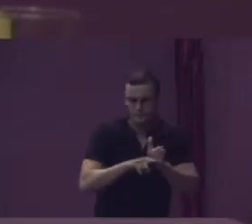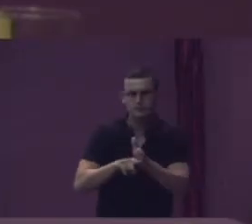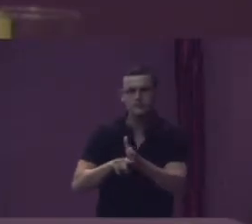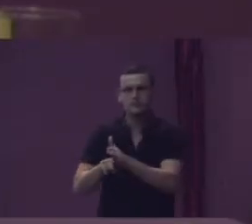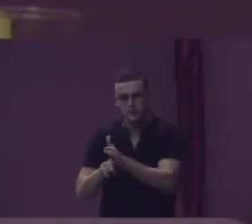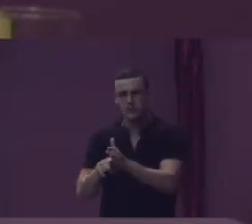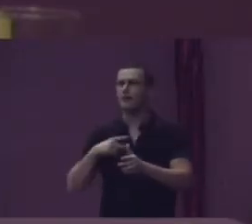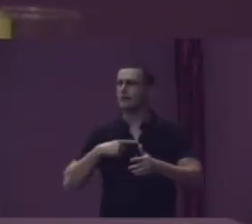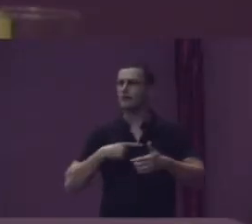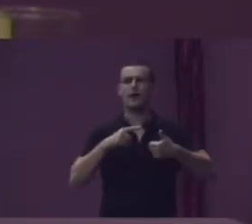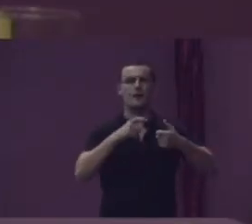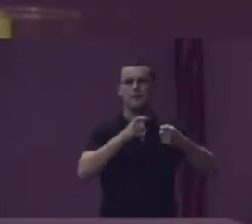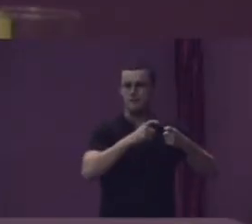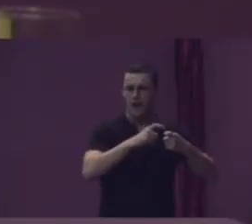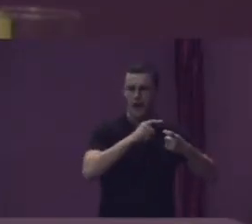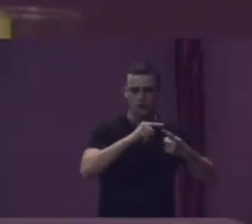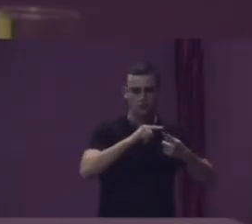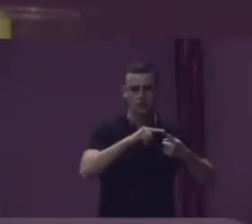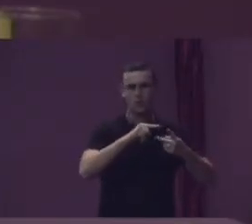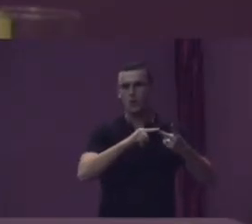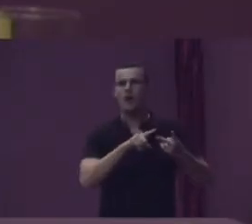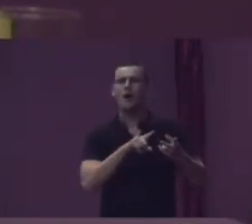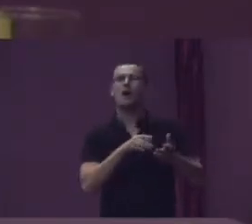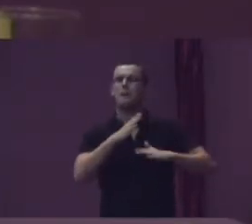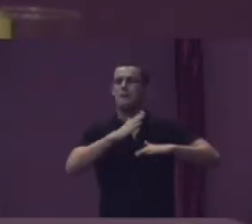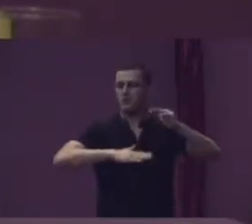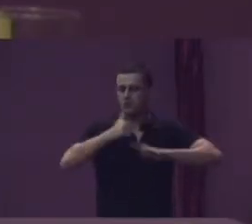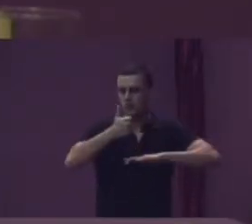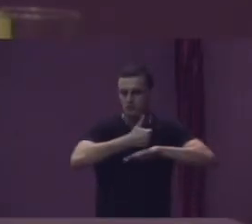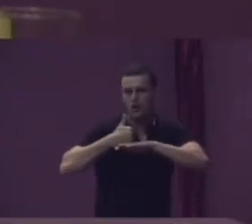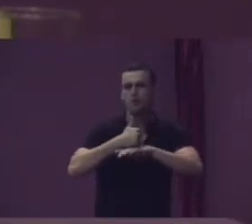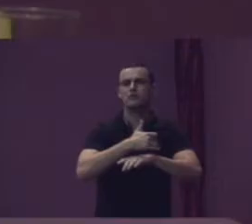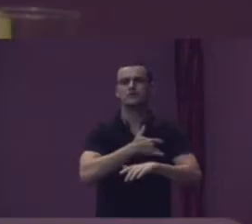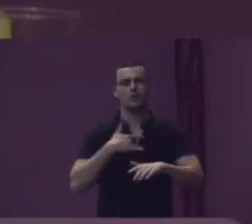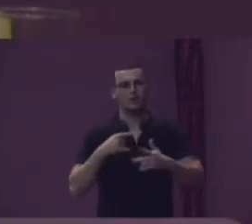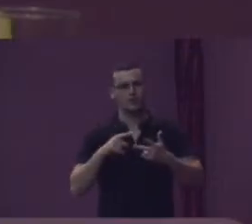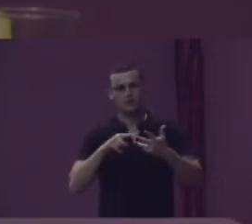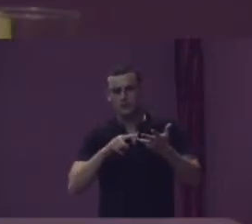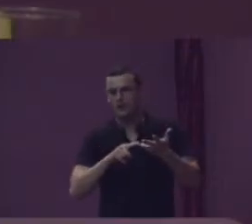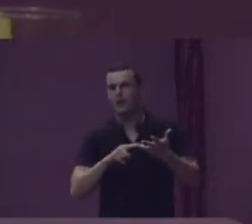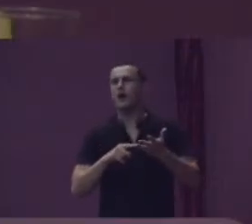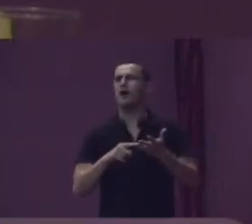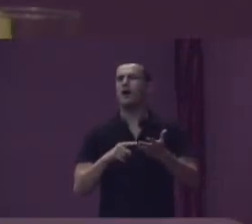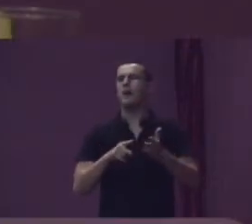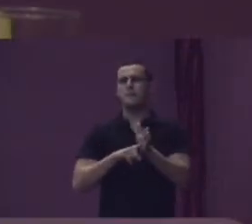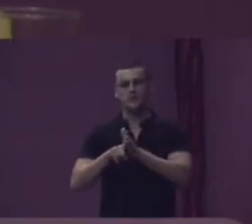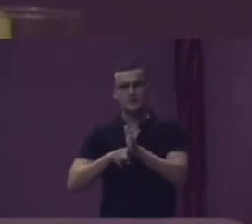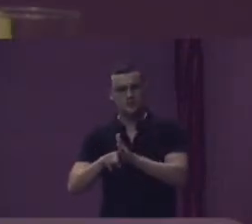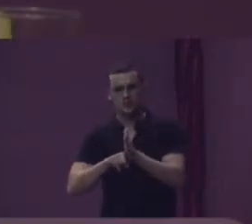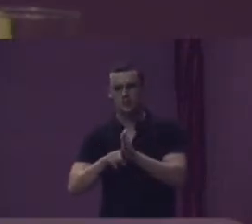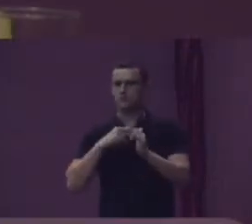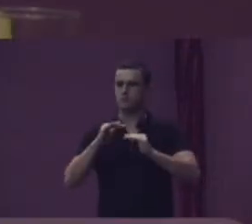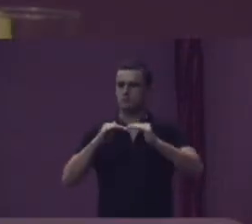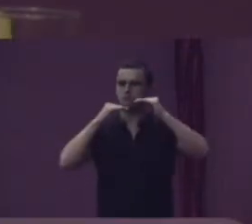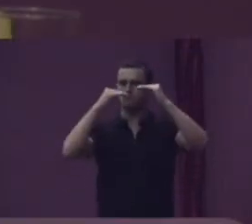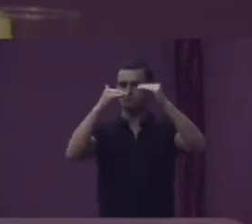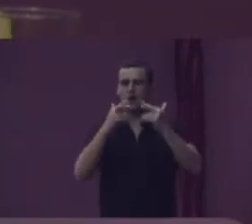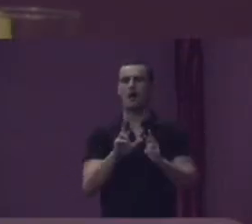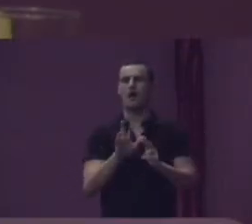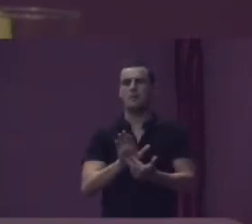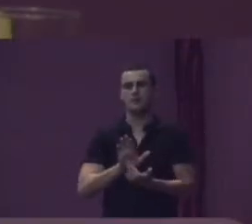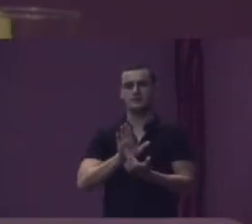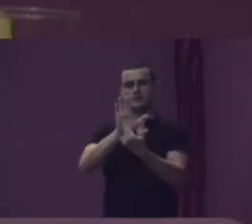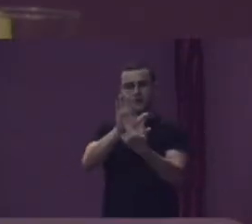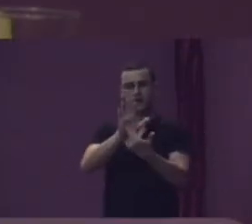somente médicos, outros profissionais da saúde, pesquisadores de diversas áreas, né, autoridades, representantes políticos,